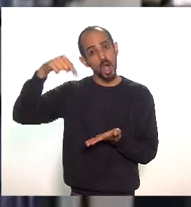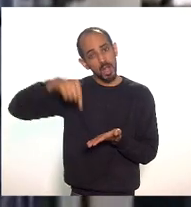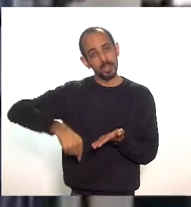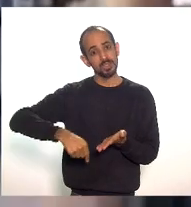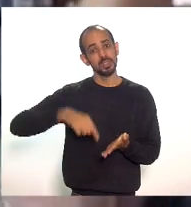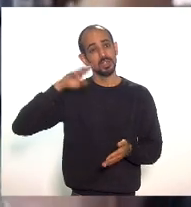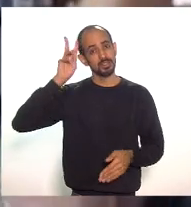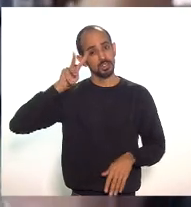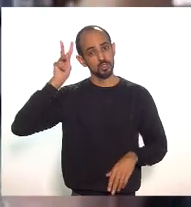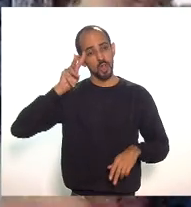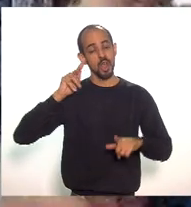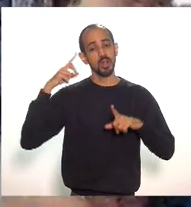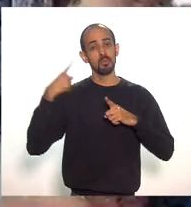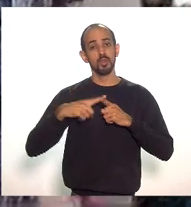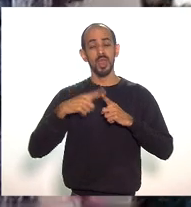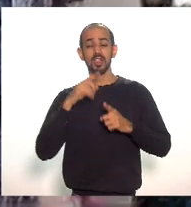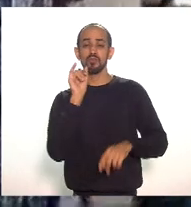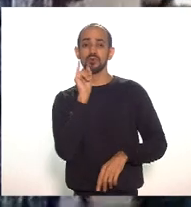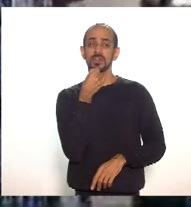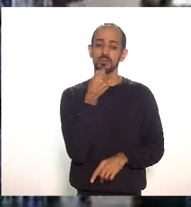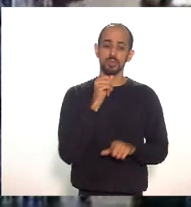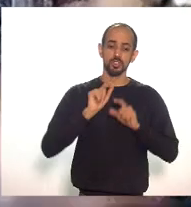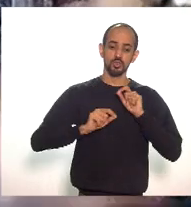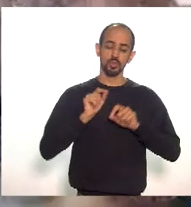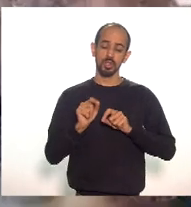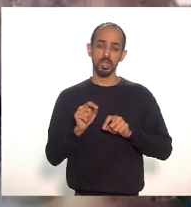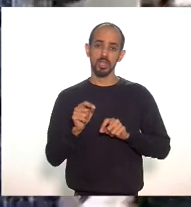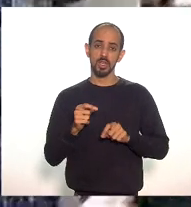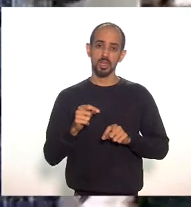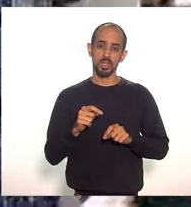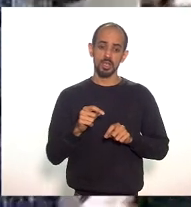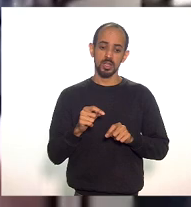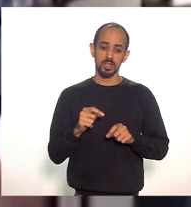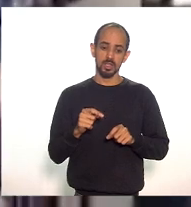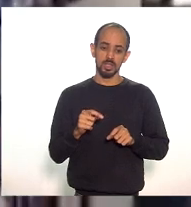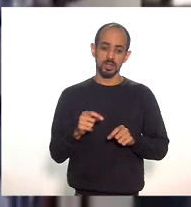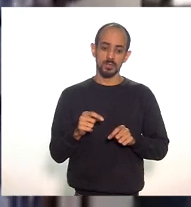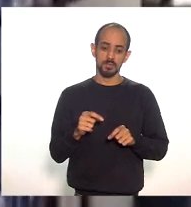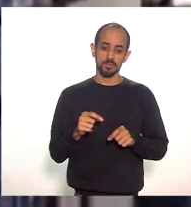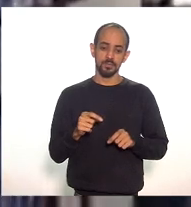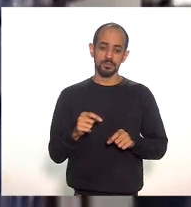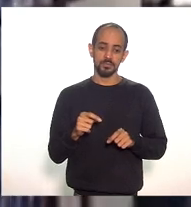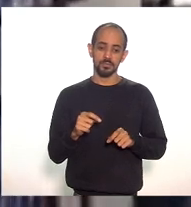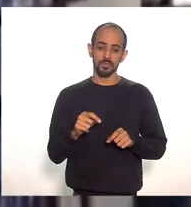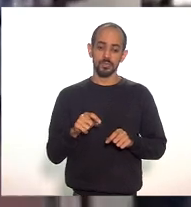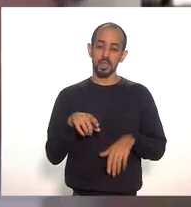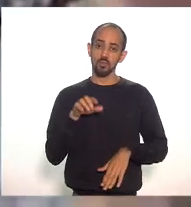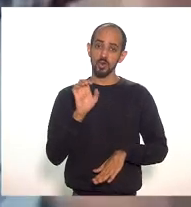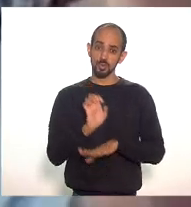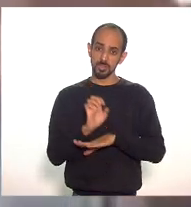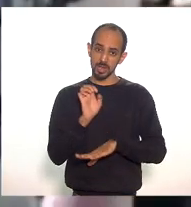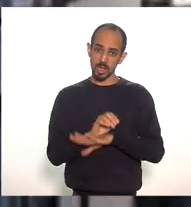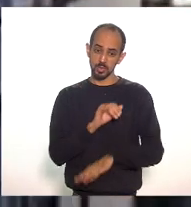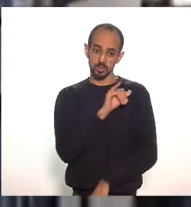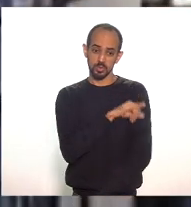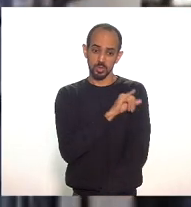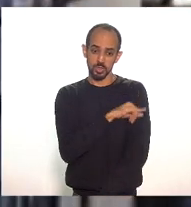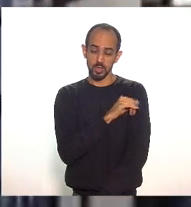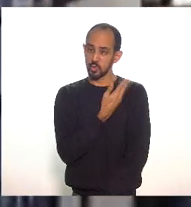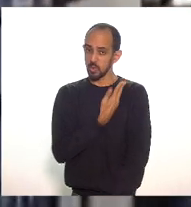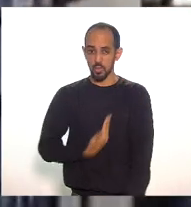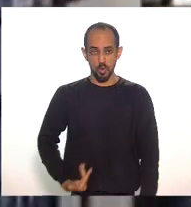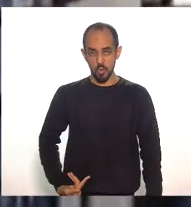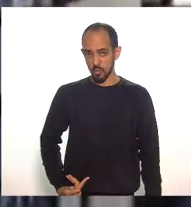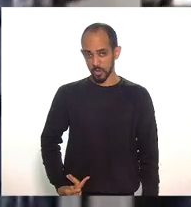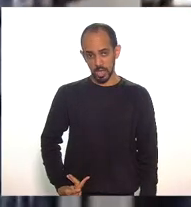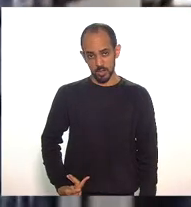história porque infelizmente pegou foi pego Estado do Rio de Janeiro o Governo do